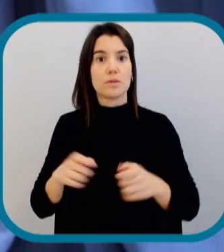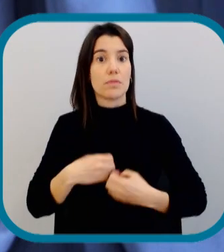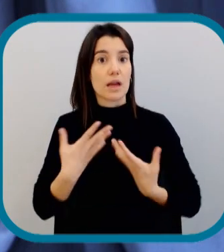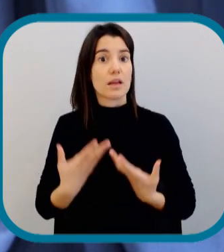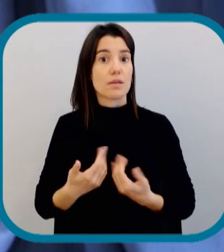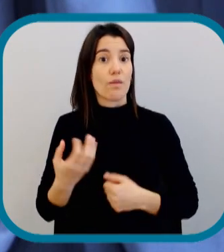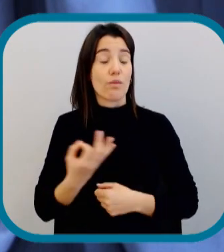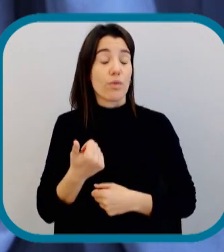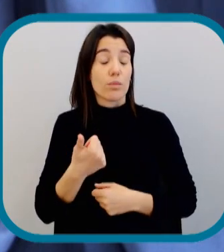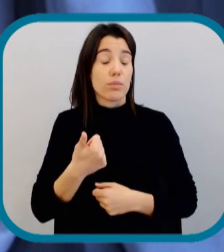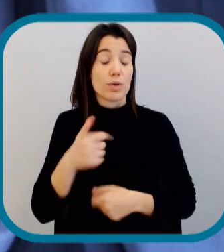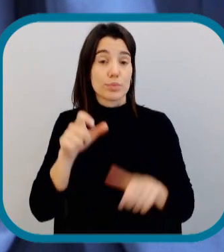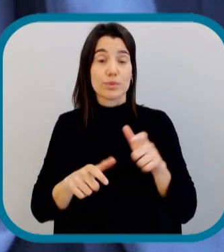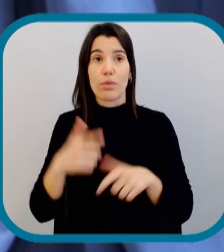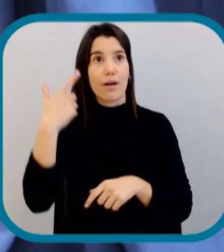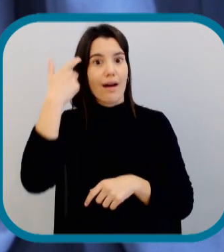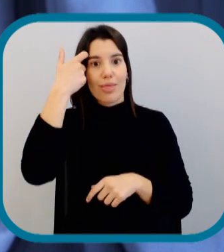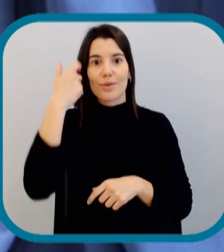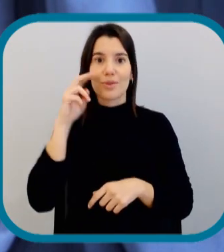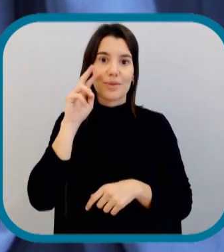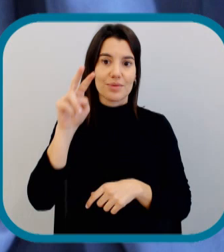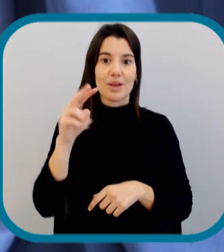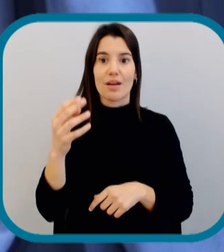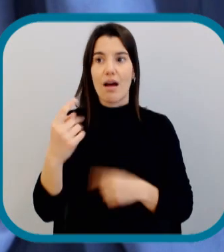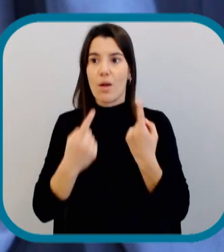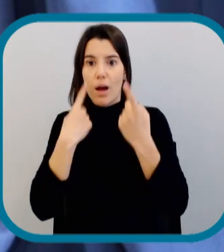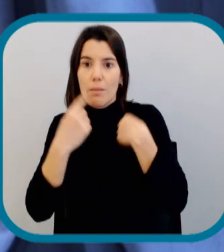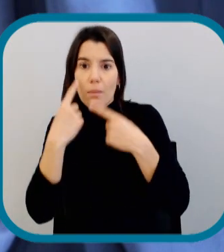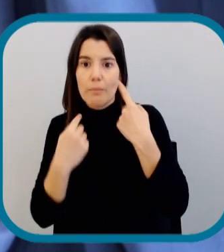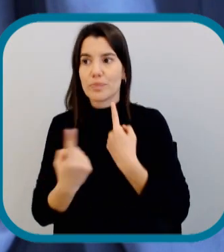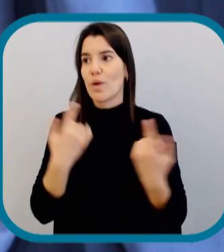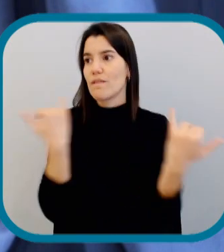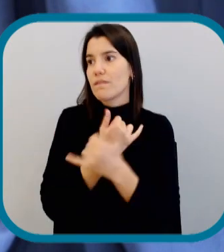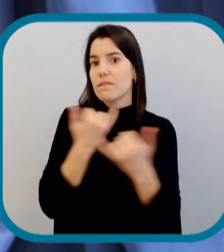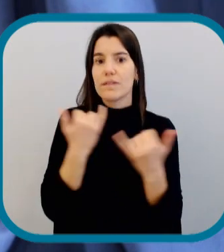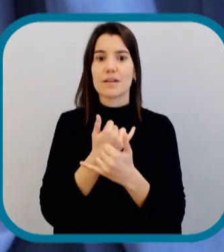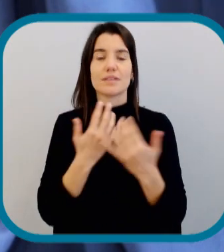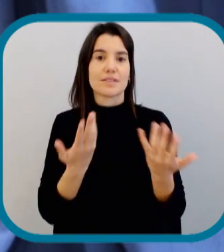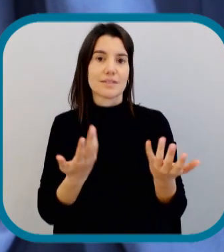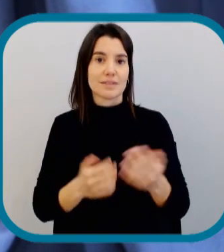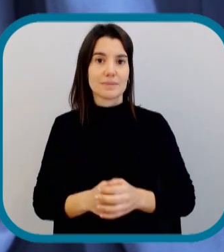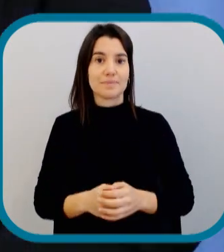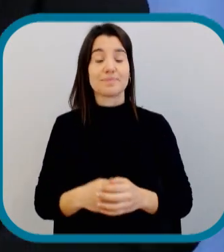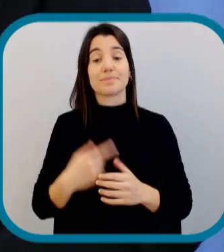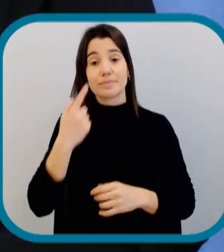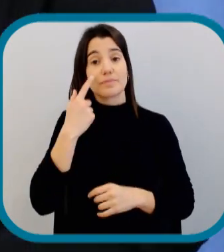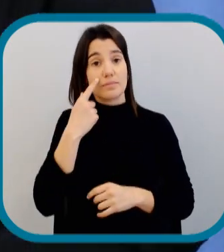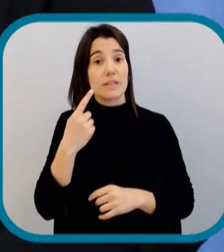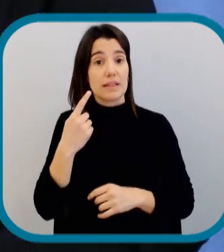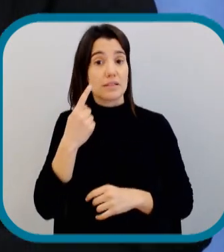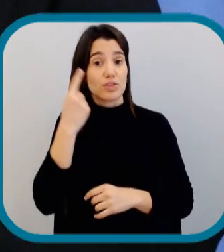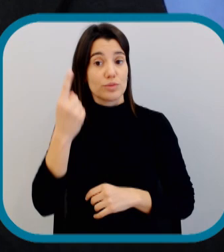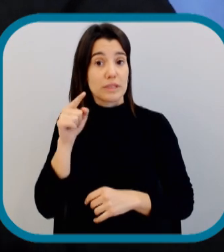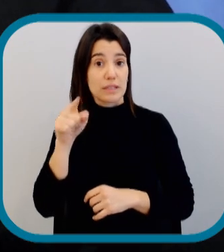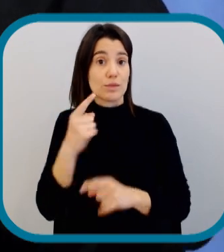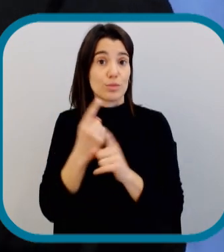total foi boa, não é? Acho que o público adorou aquilo e víamos ou pessoas a chorar ou pessoas mega felizes e então... Pronto, nós tivemos particular